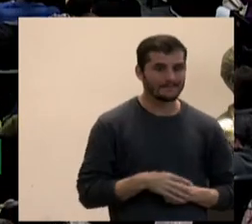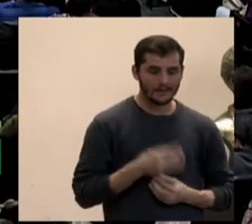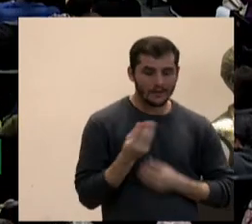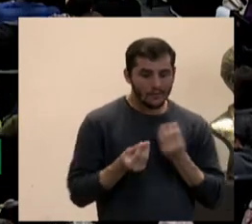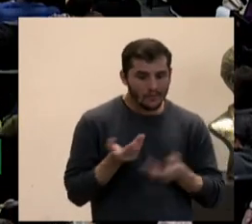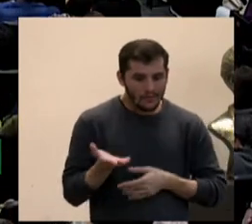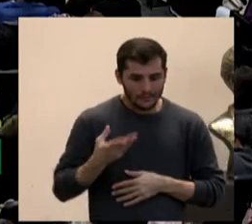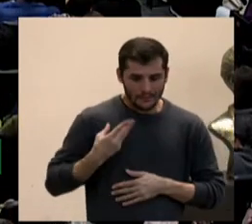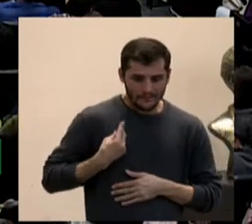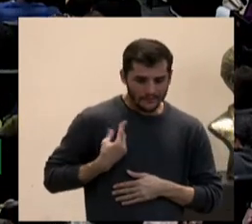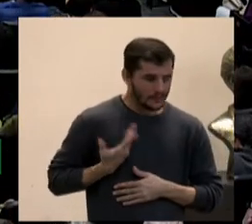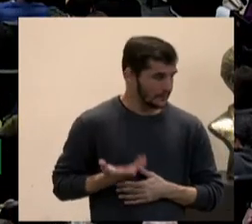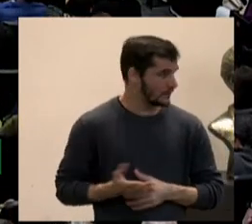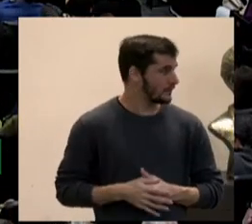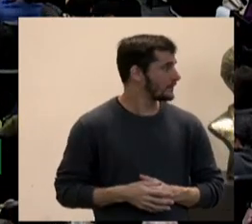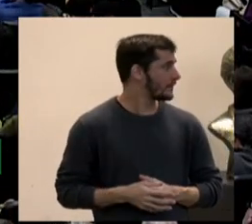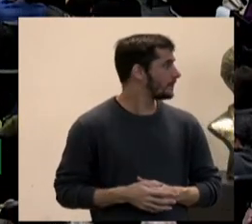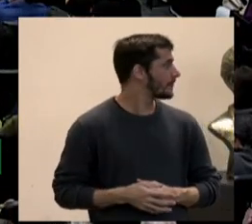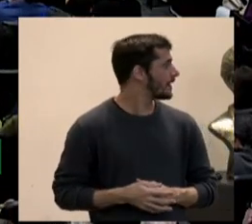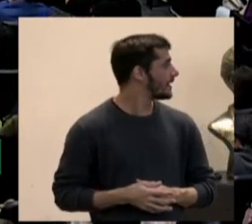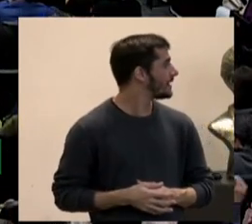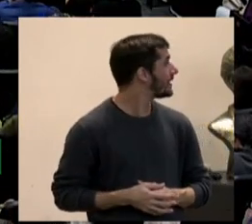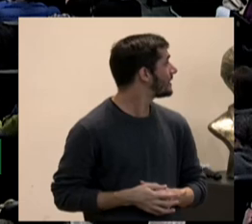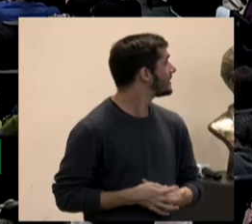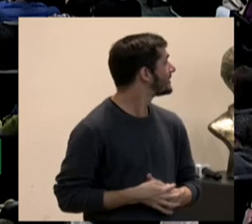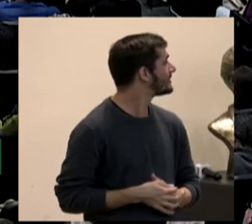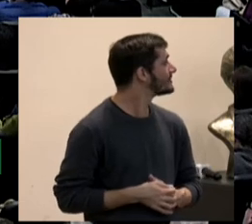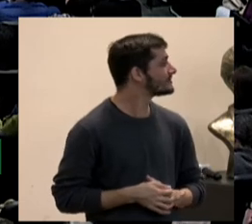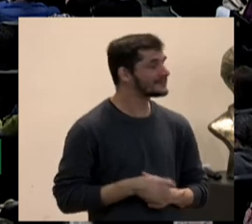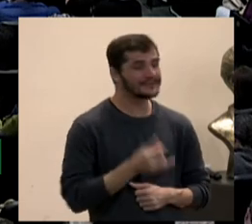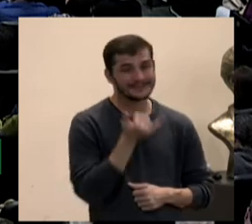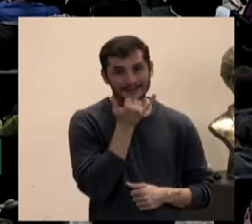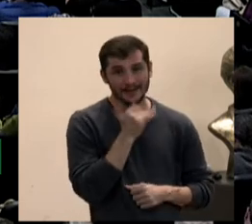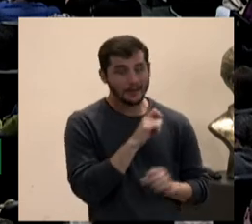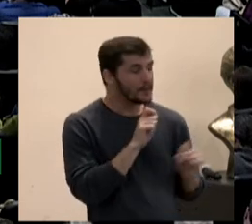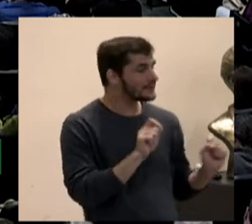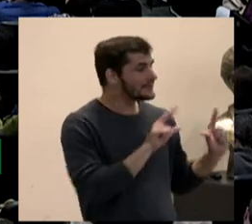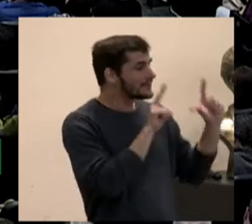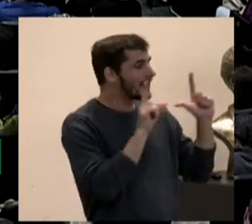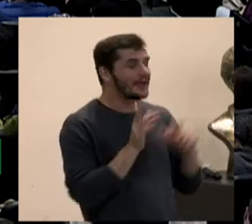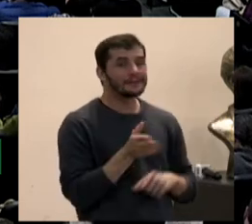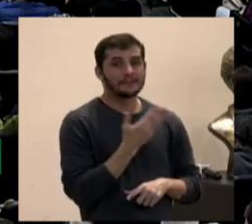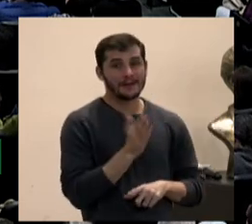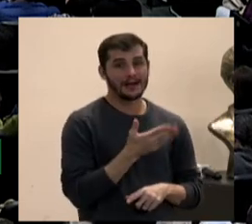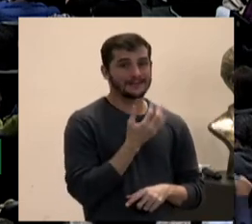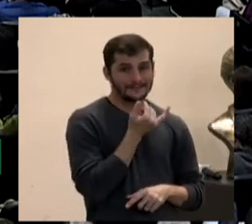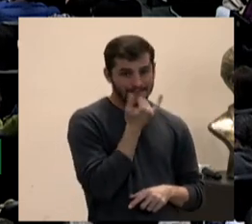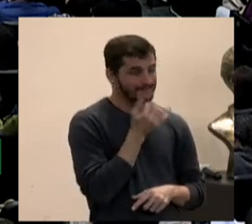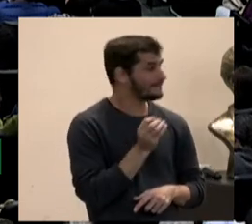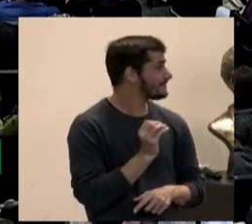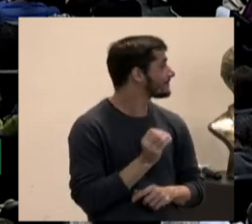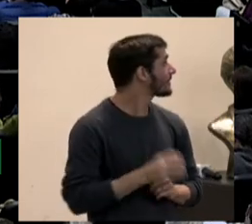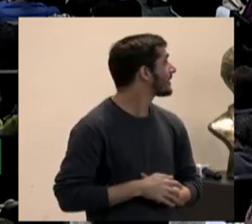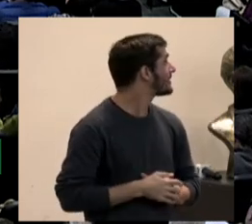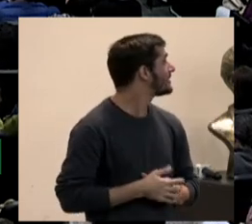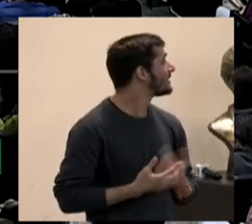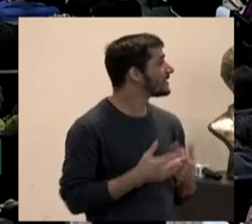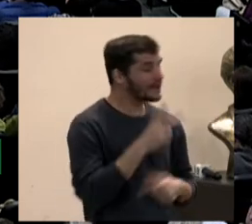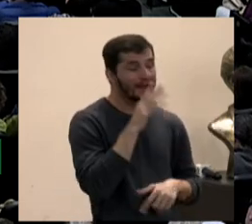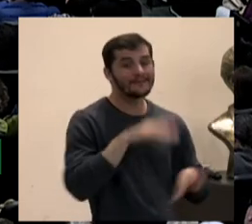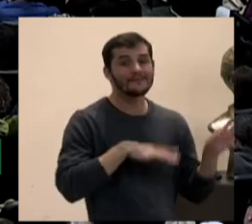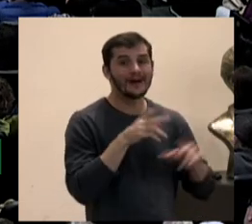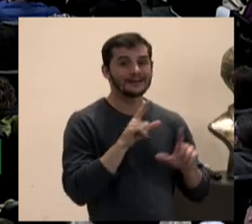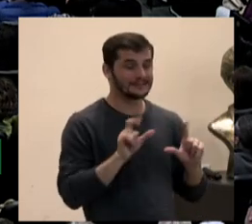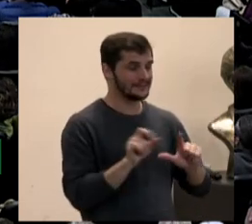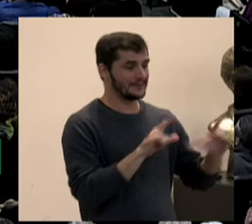Não passei nenhum slide, ela está me chamando a atenção. Distraída. Tem vontade, para vocês verem como o slide às vezes só atrapalha o que